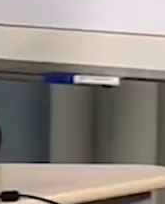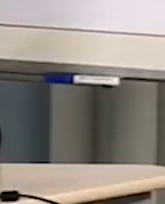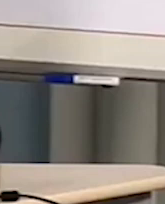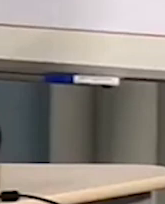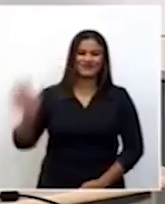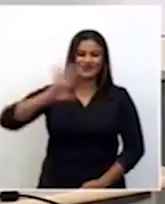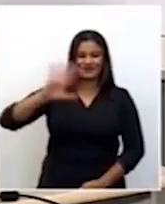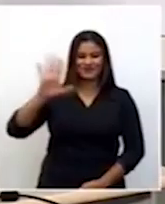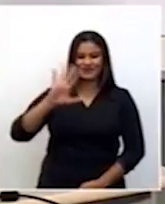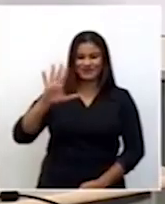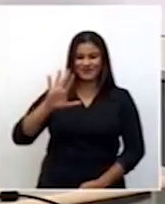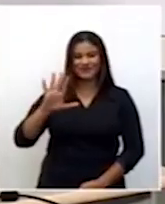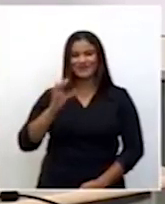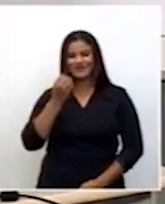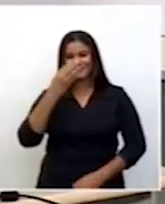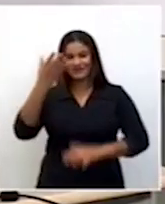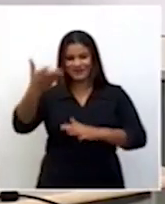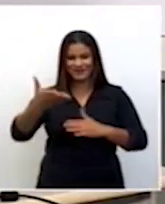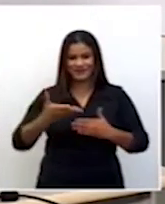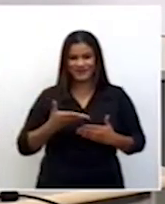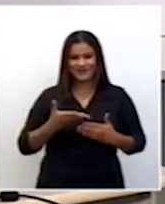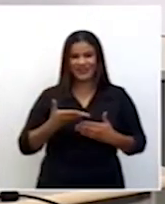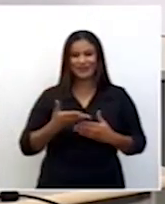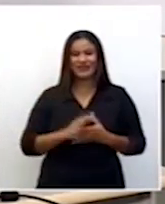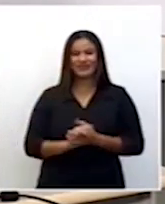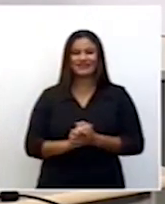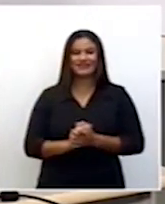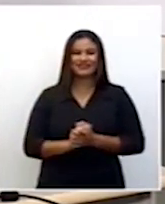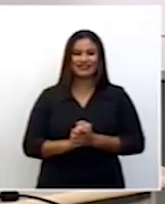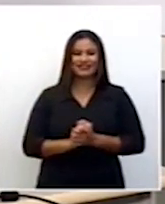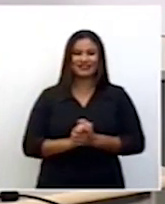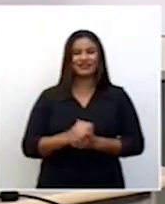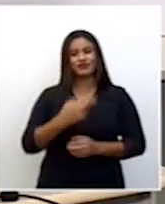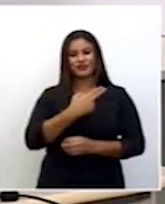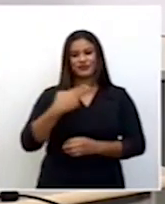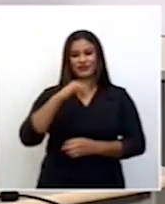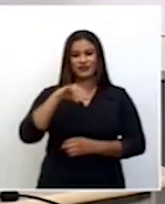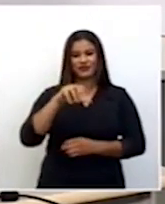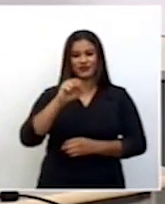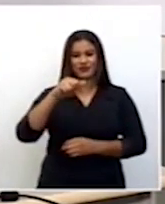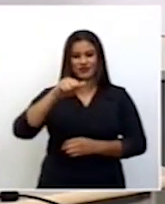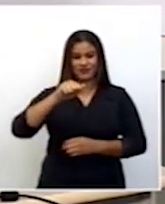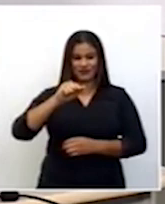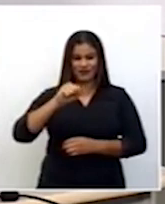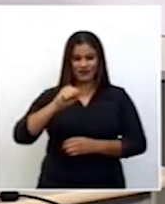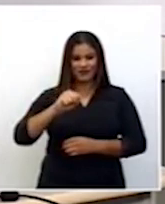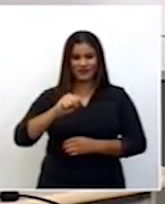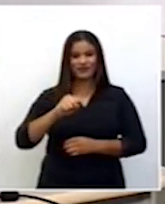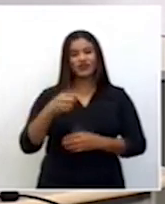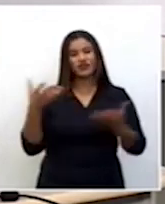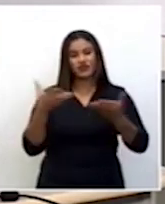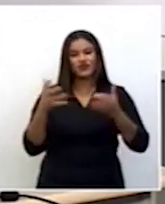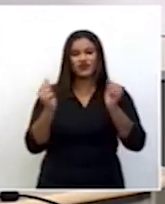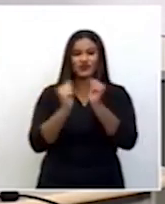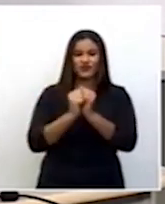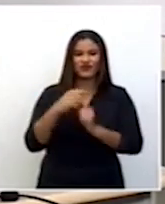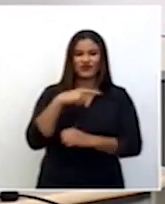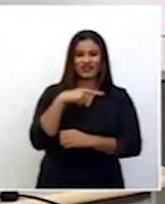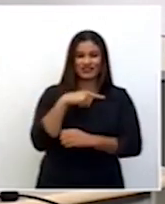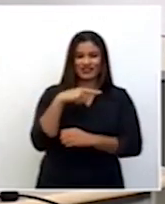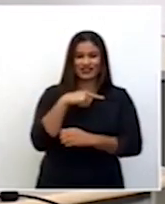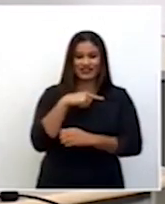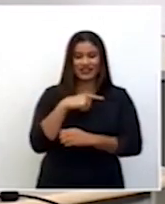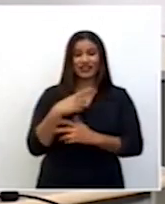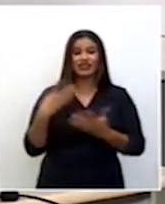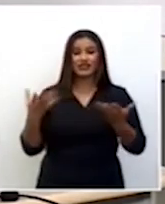Olá, sejam todos bem-vindos a mais uma aula de matemática. Meu nome é Jonas, vou ser o professor de vocês hoje. E nós vamos continuar